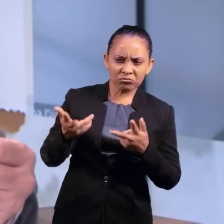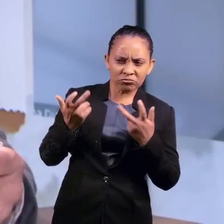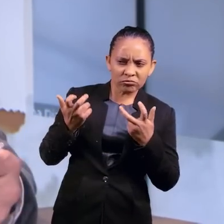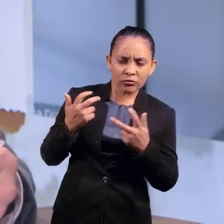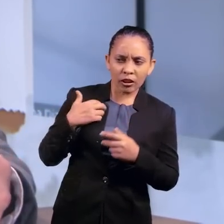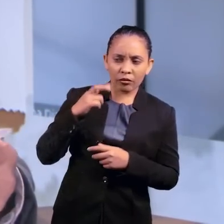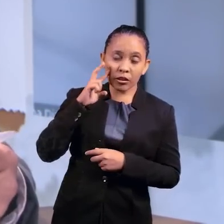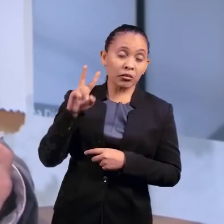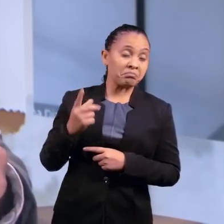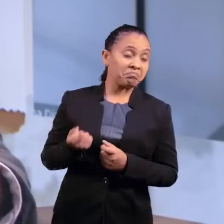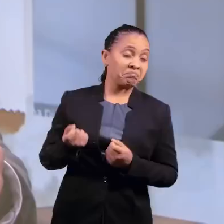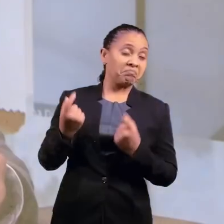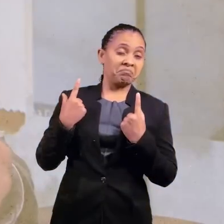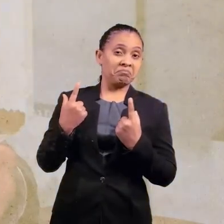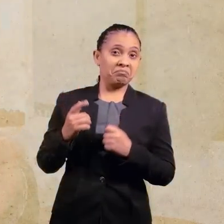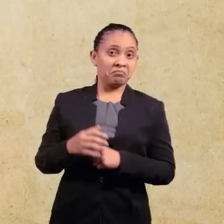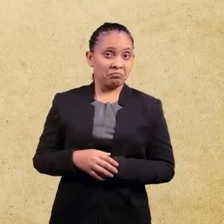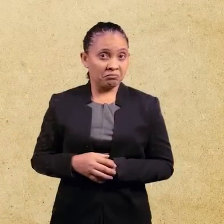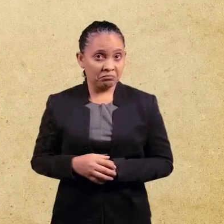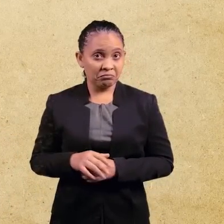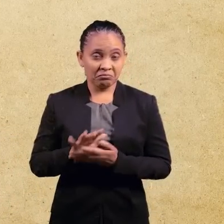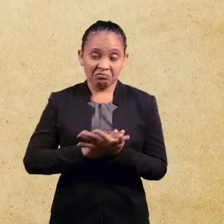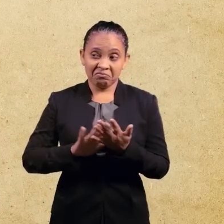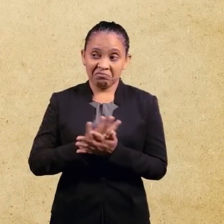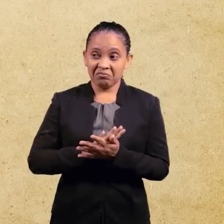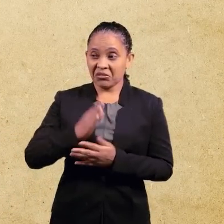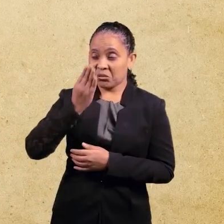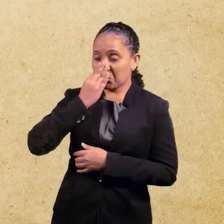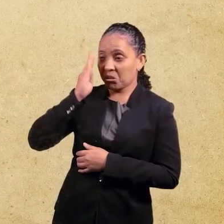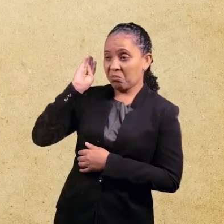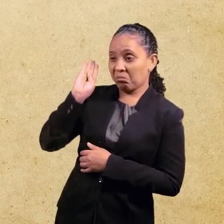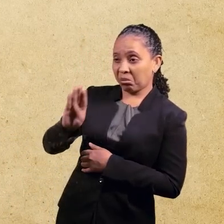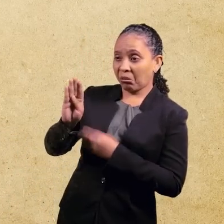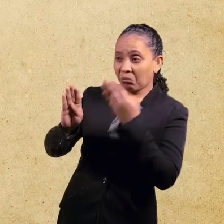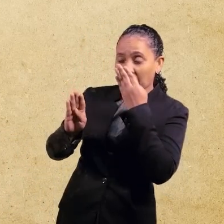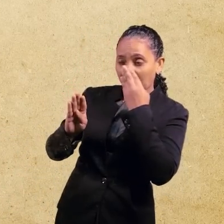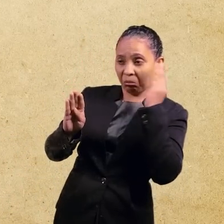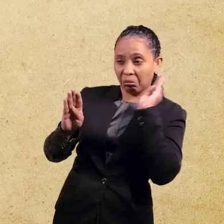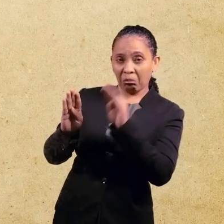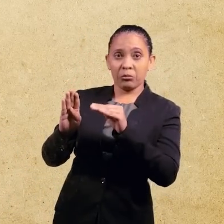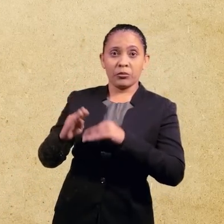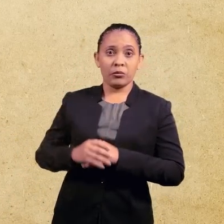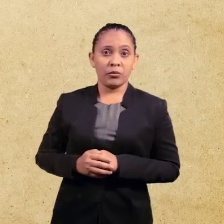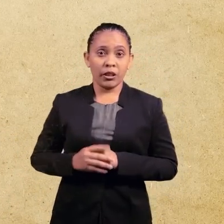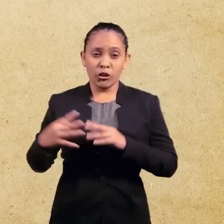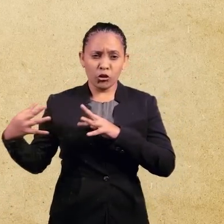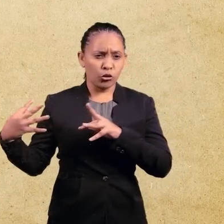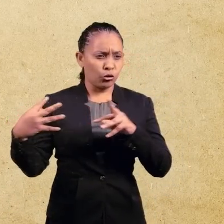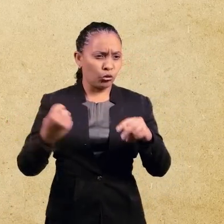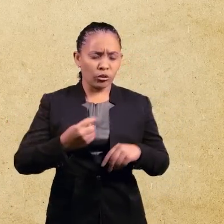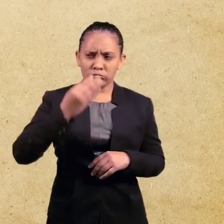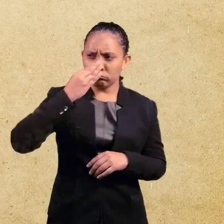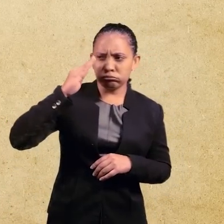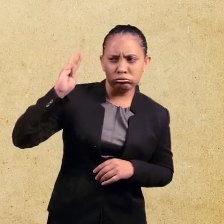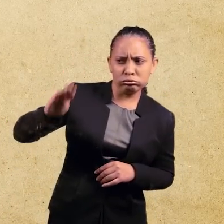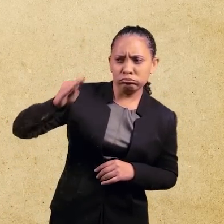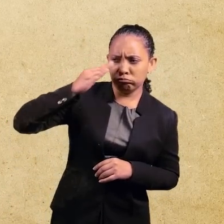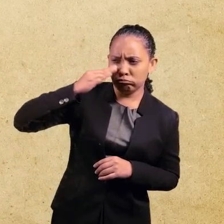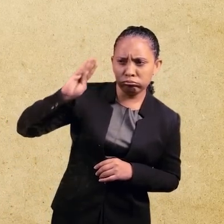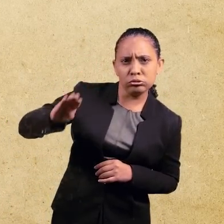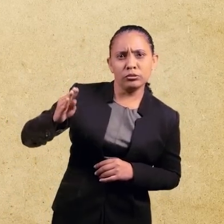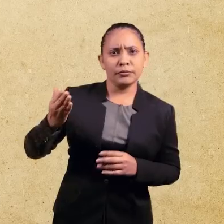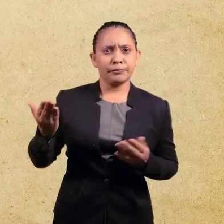Isaías sobre o Senhor Jesus. Ele era considerado, foi desprezado e o mais indigno entre os homens.